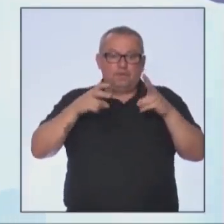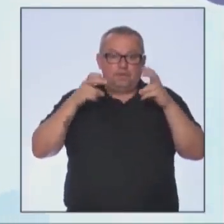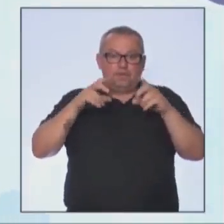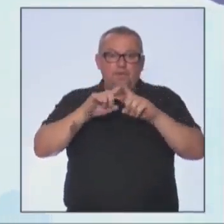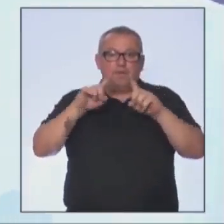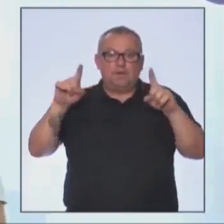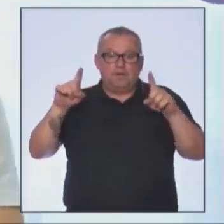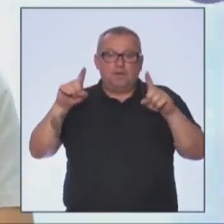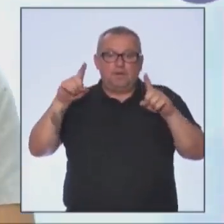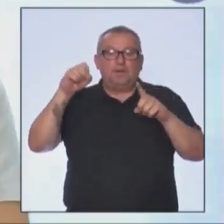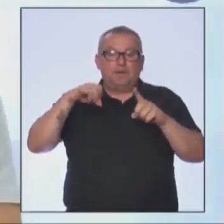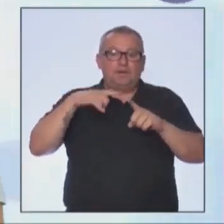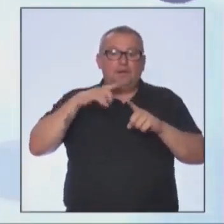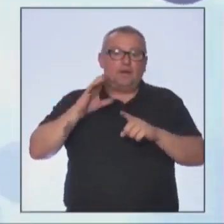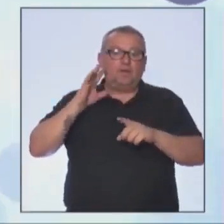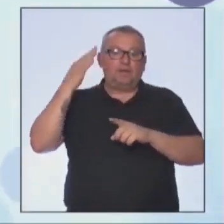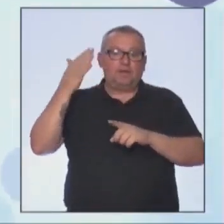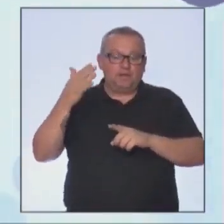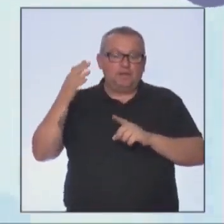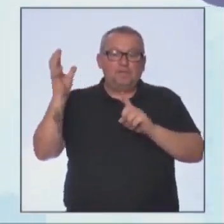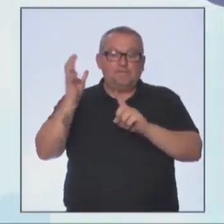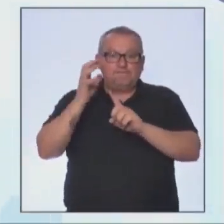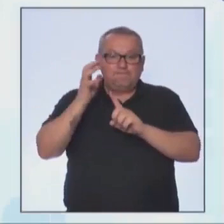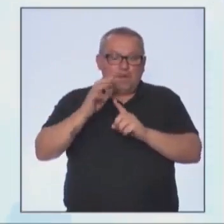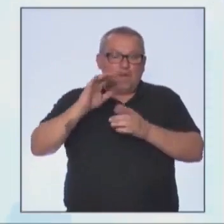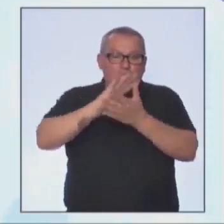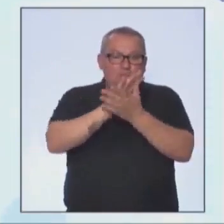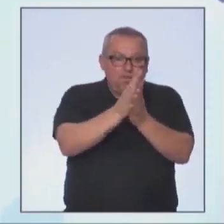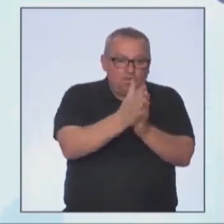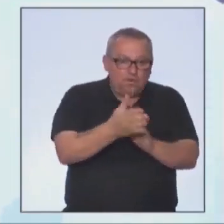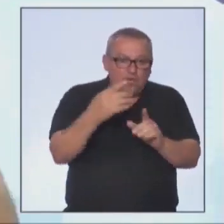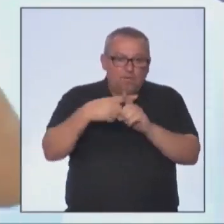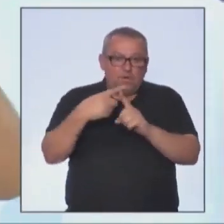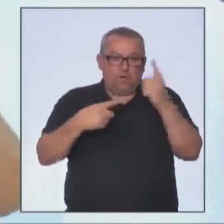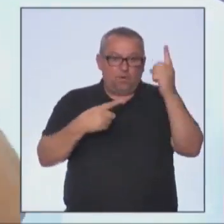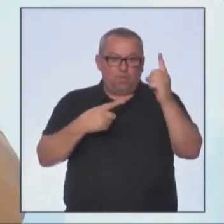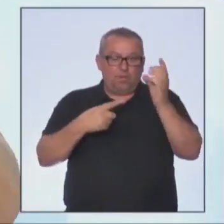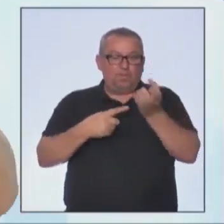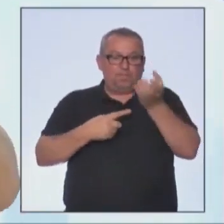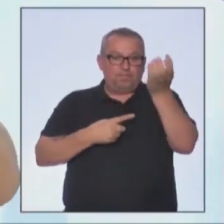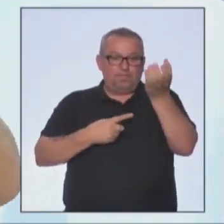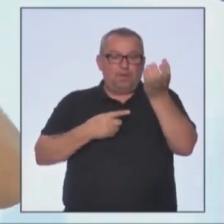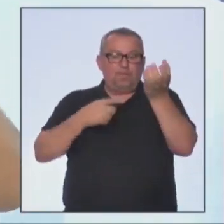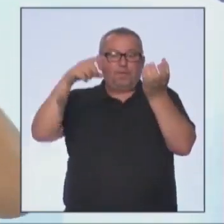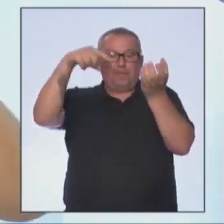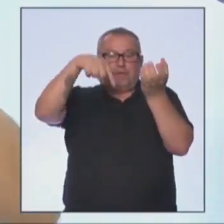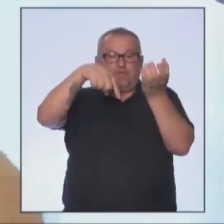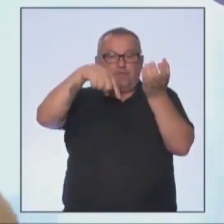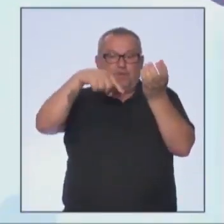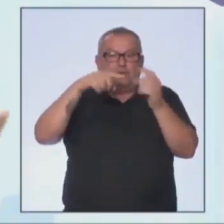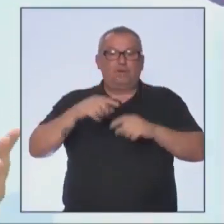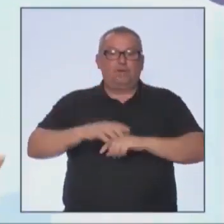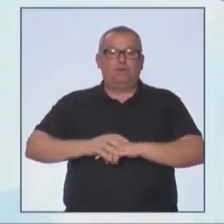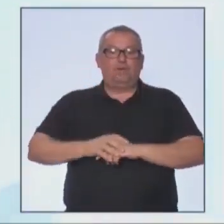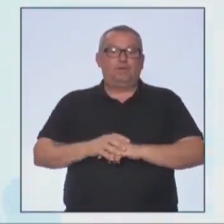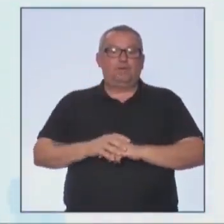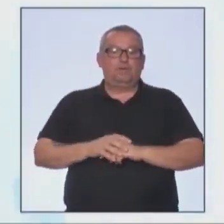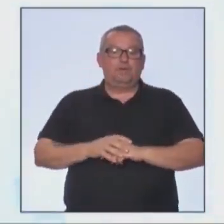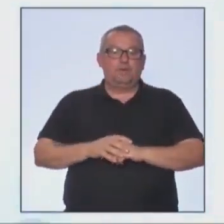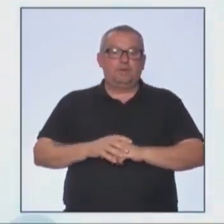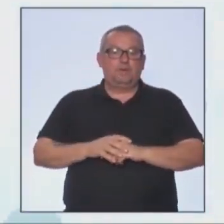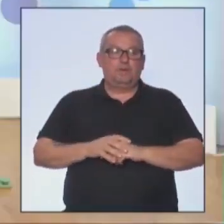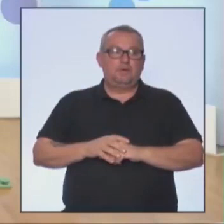assim. Mas sim está acontecendo uma interferência destrutiva. Porque enquanto uma onda está para cima, a outra está para baixo. Bem?